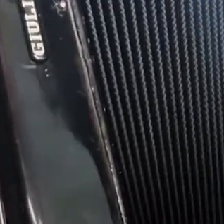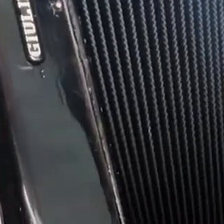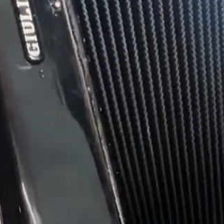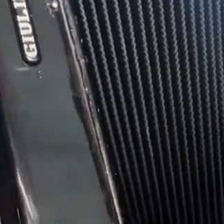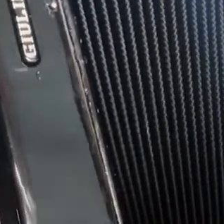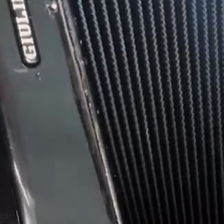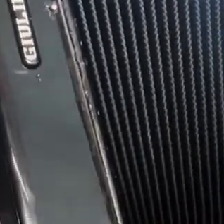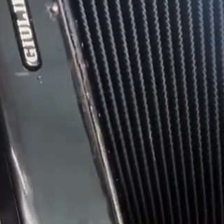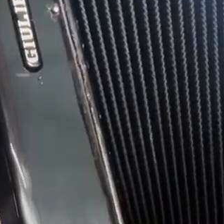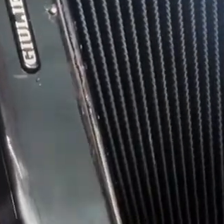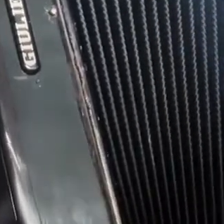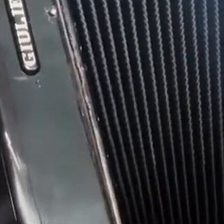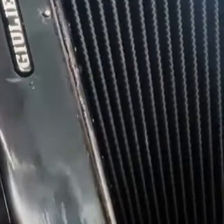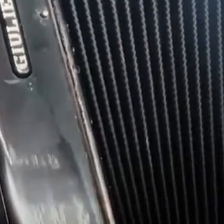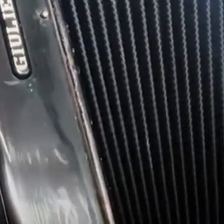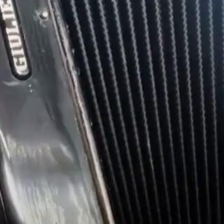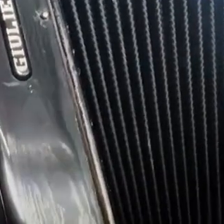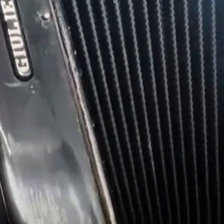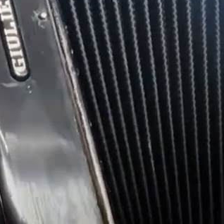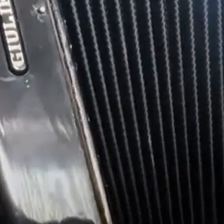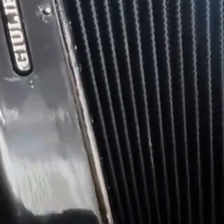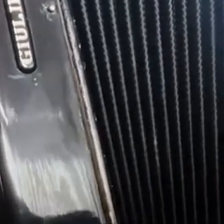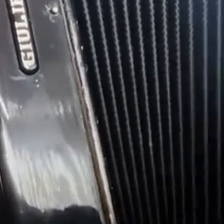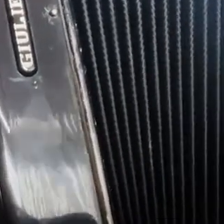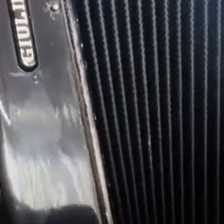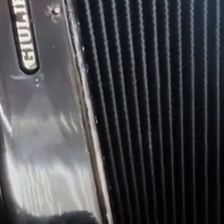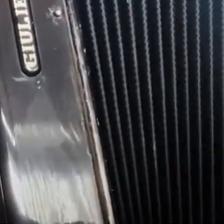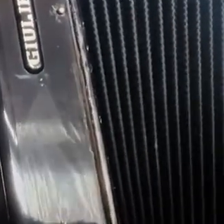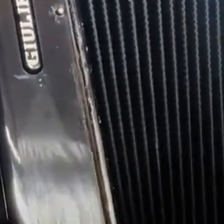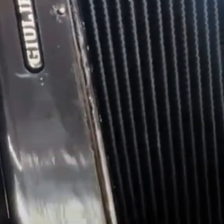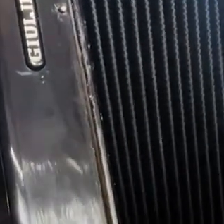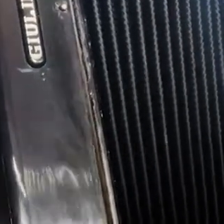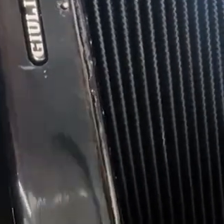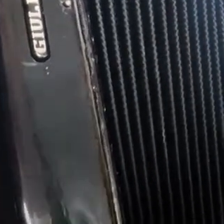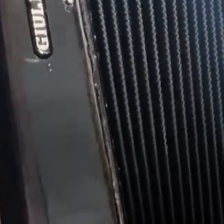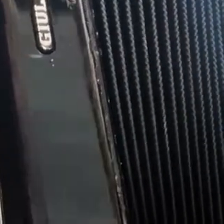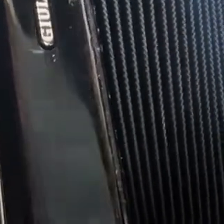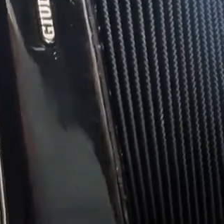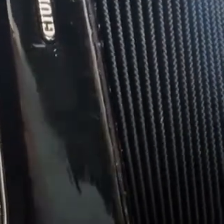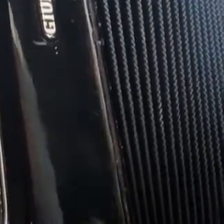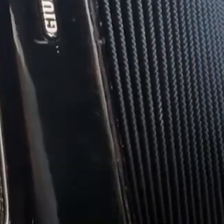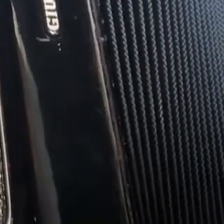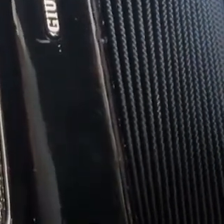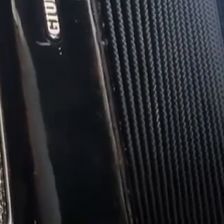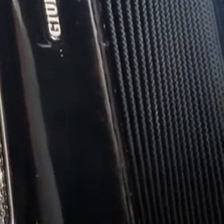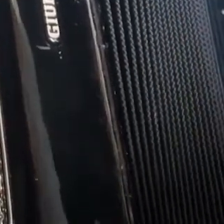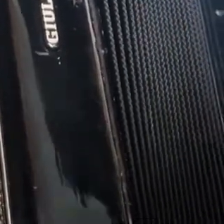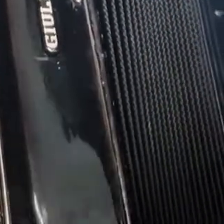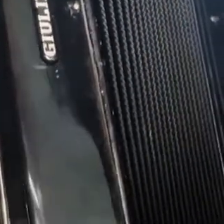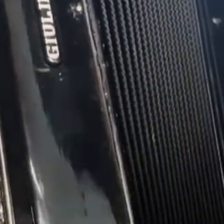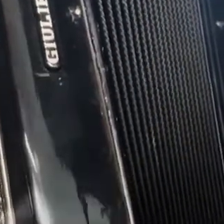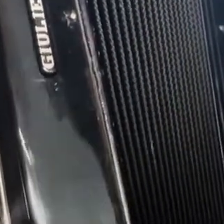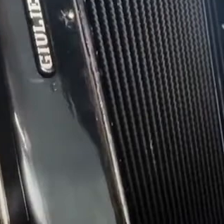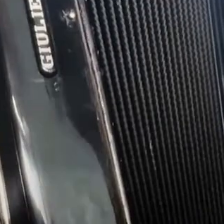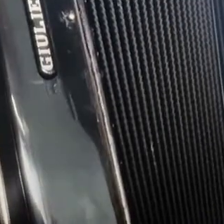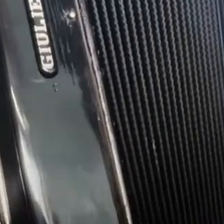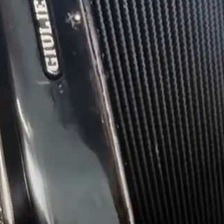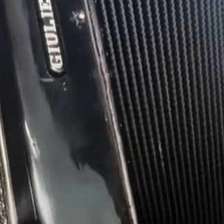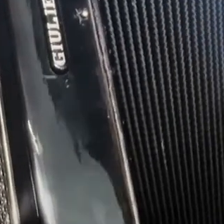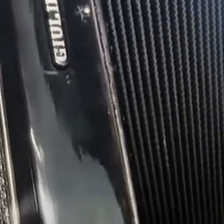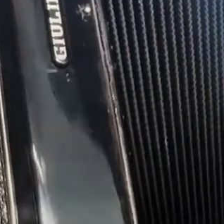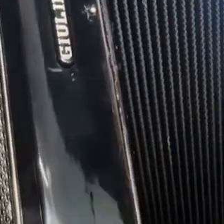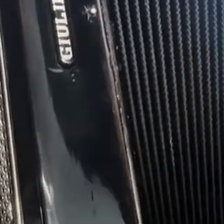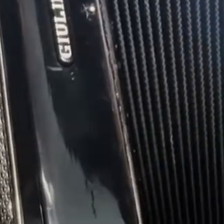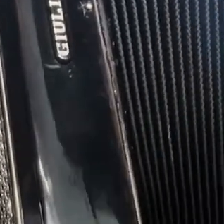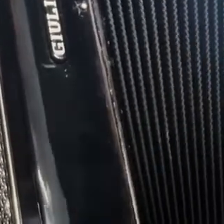Você for, me leve. com você. Não